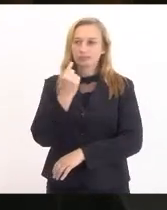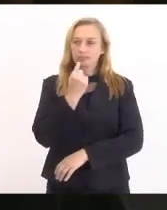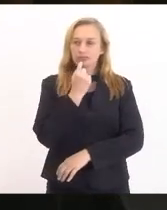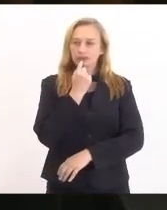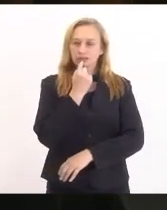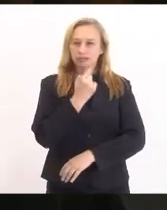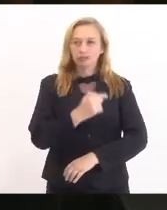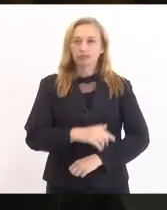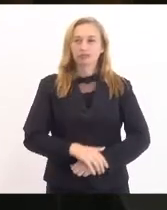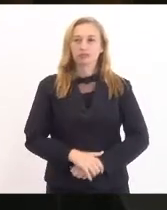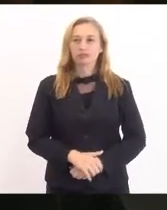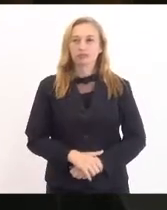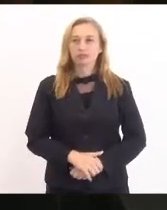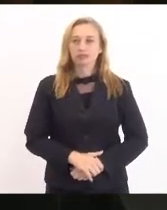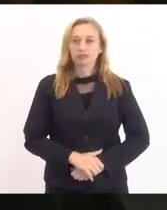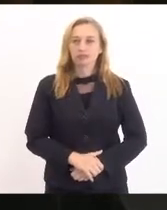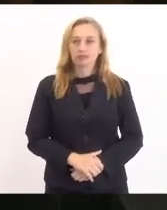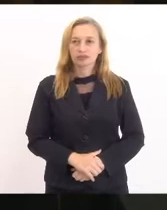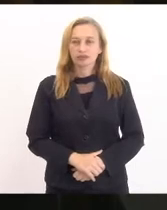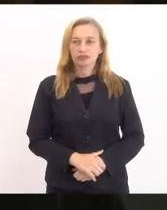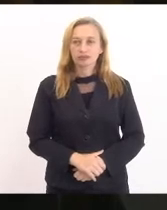deficientes visuais.